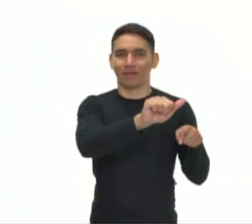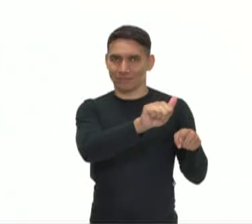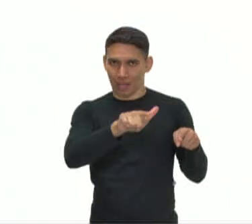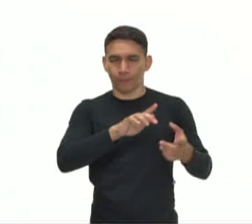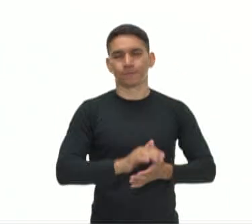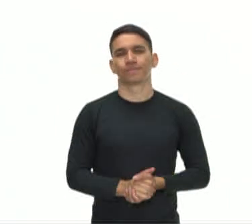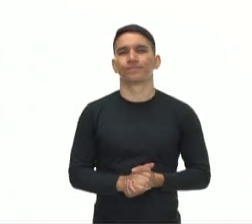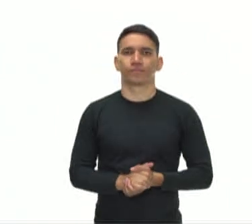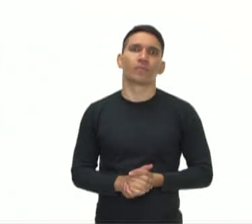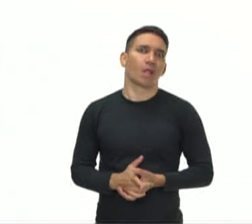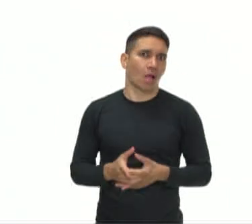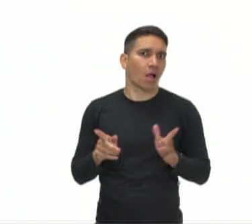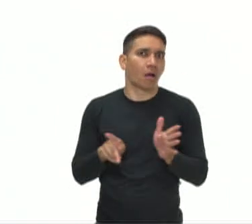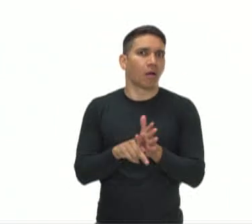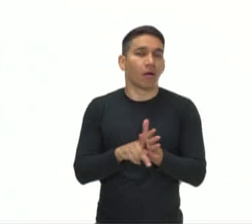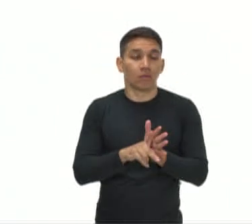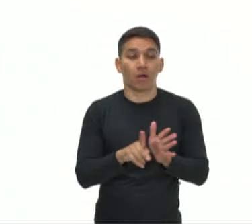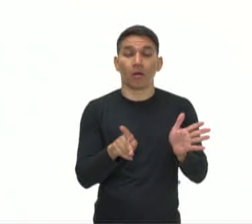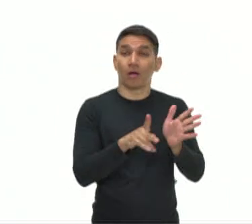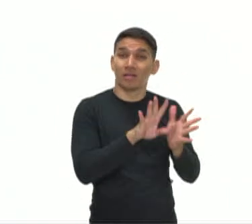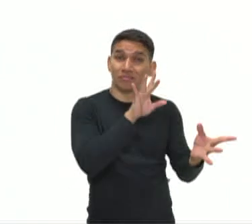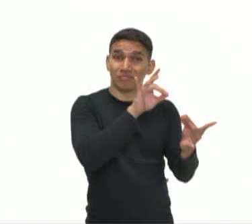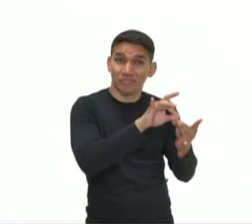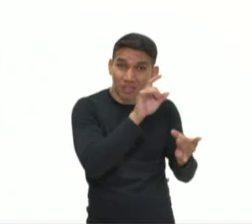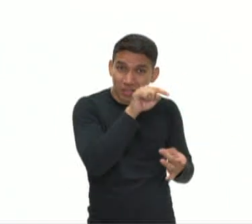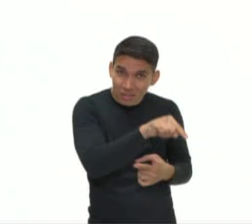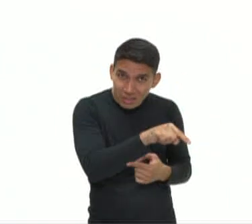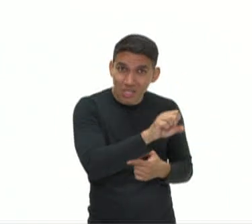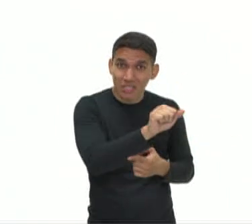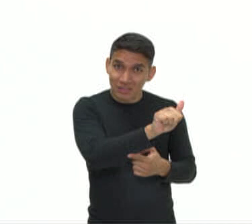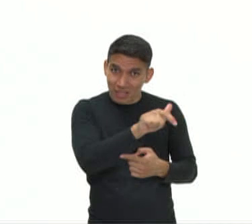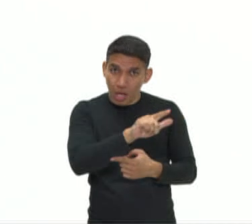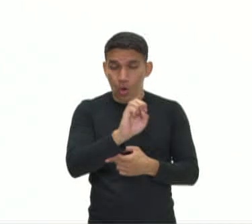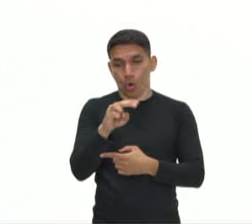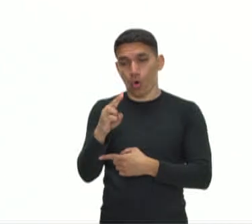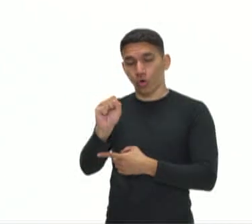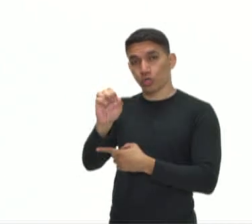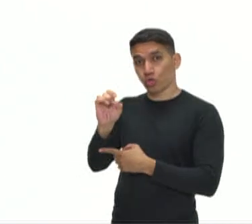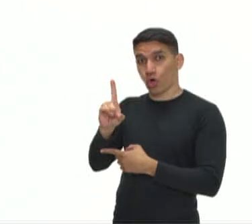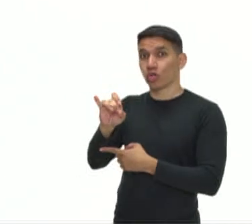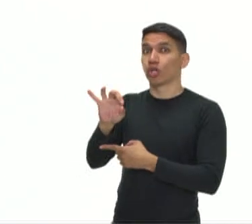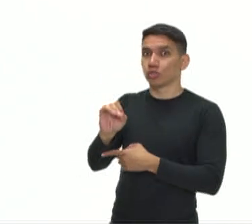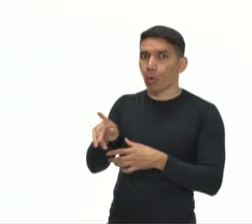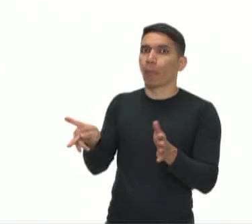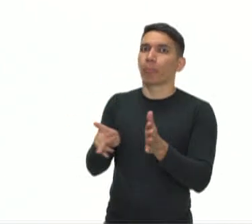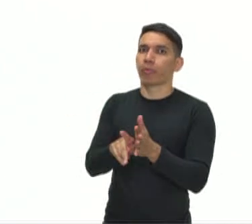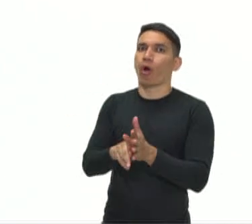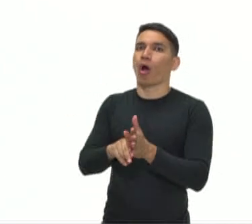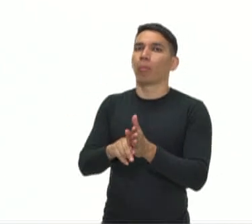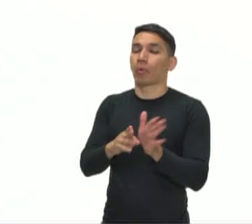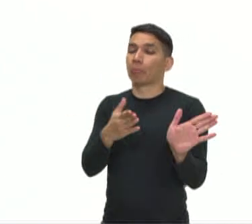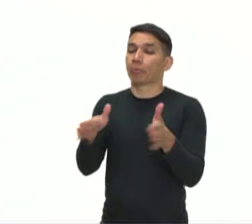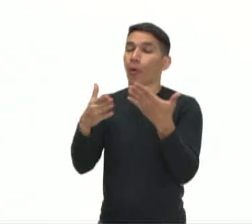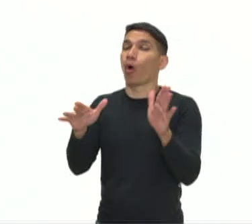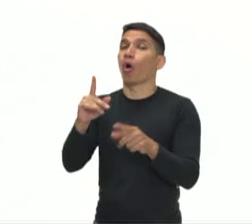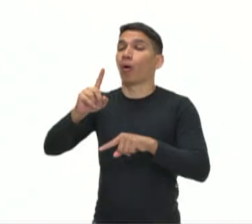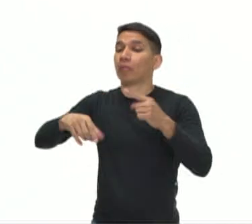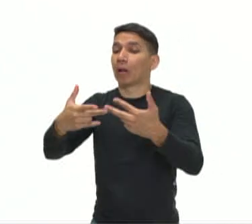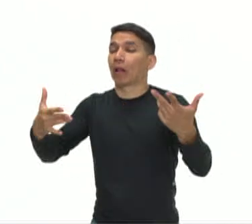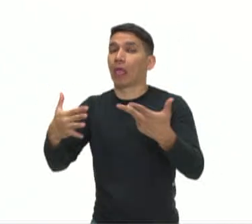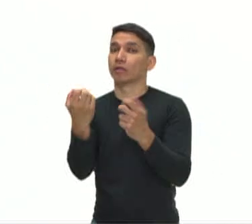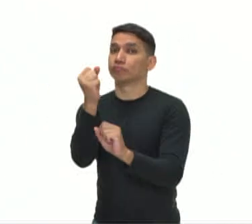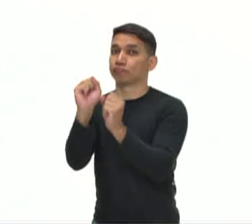Seja ele lá do sal ou seja o sódio também, que é encontrado nos produtos industrializados,